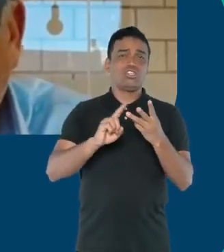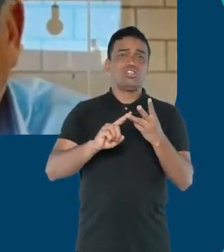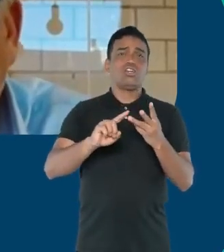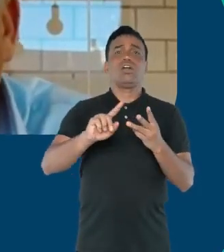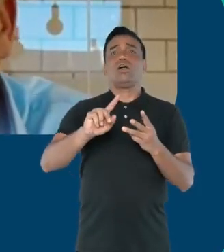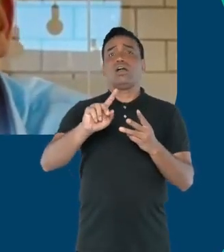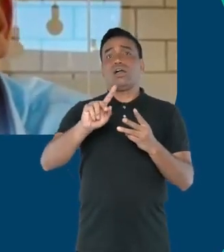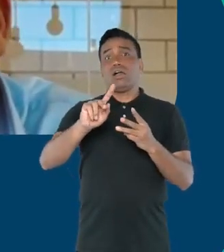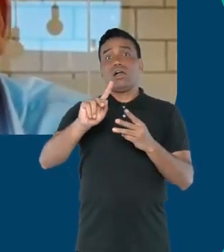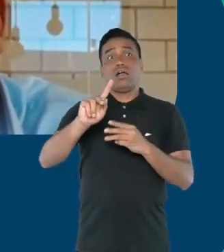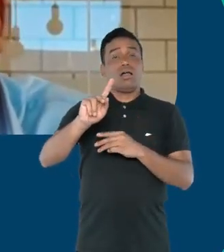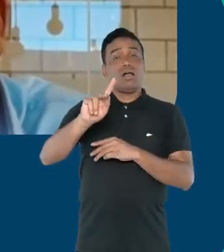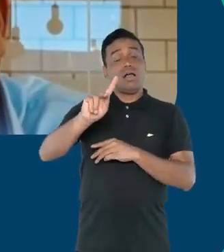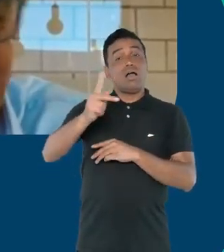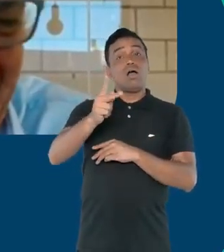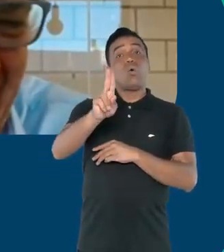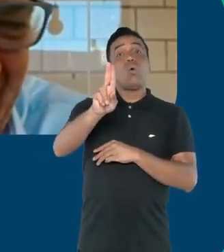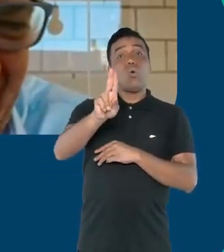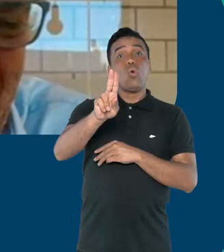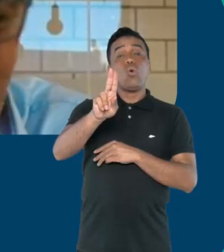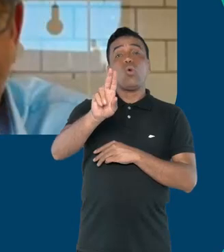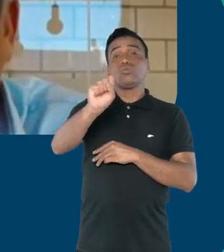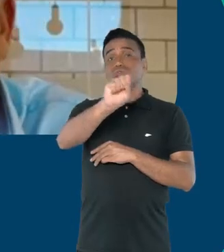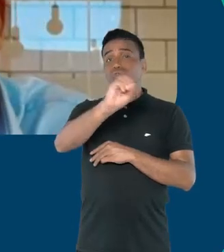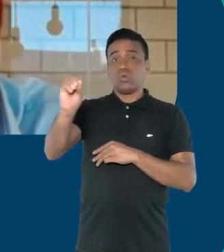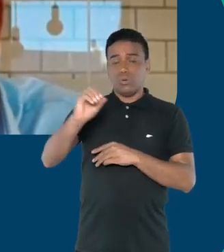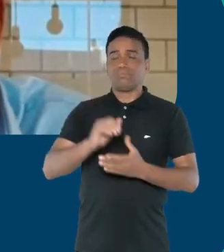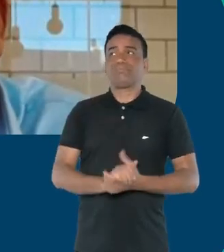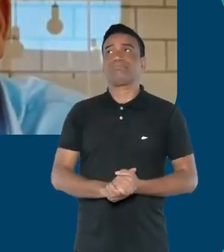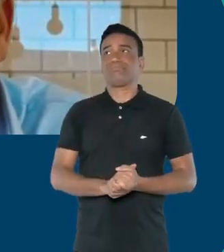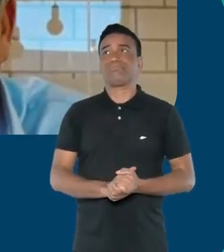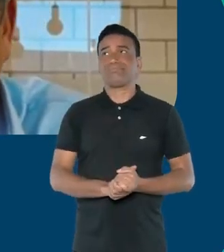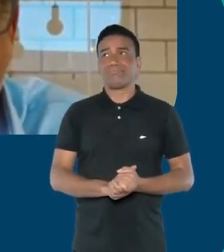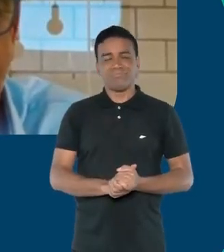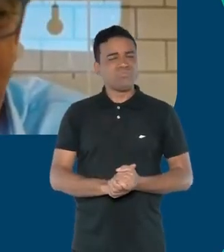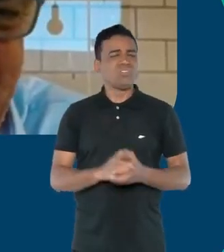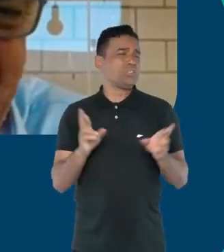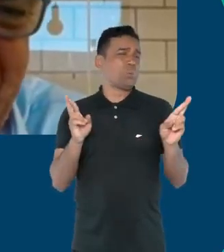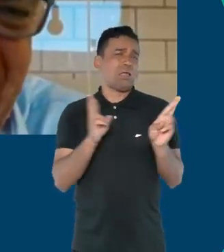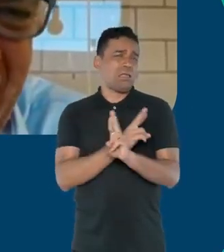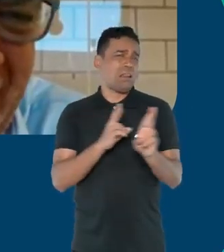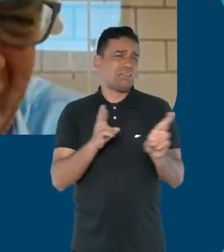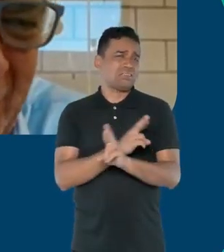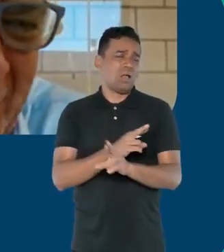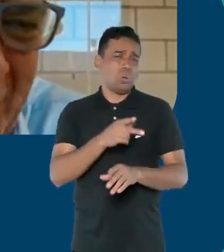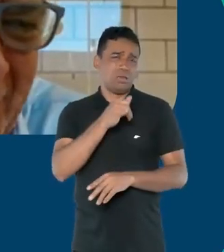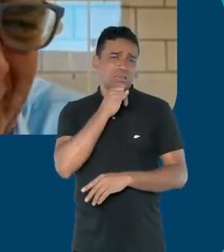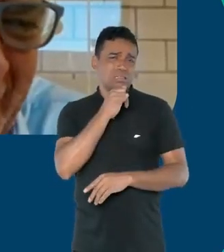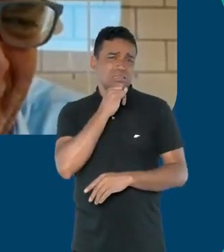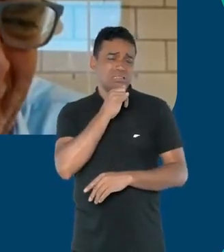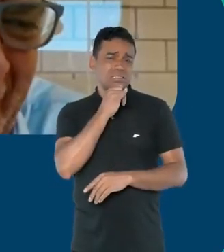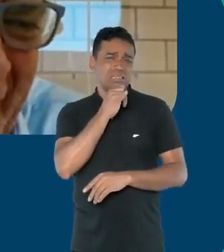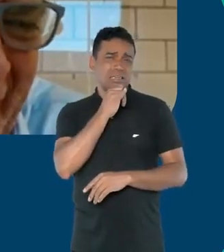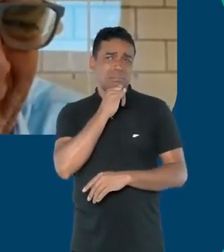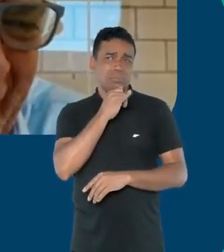assim, porque por mais que eu não tenha uma relação assim muito,